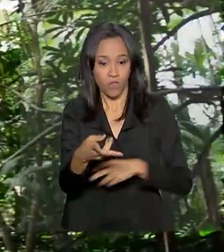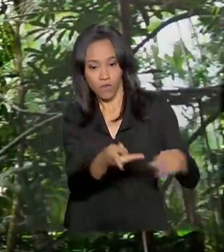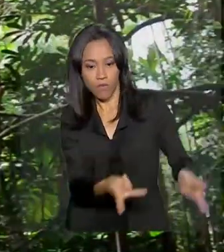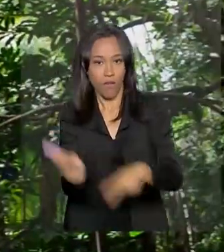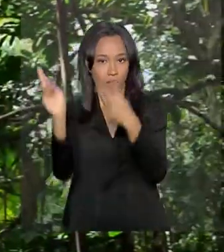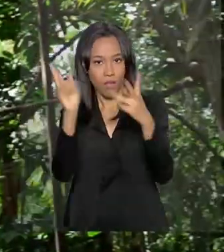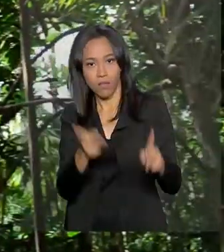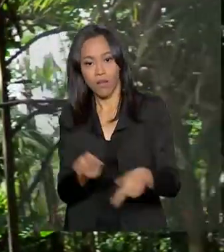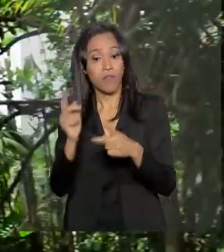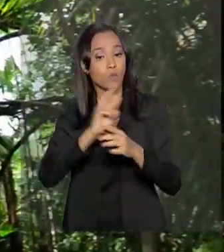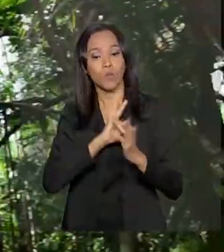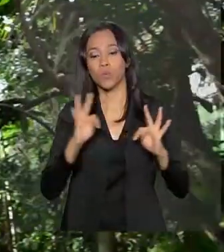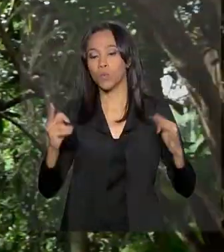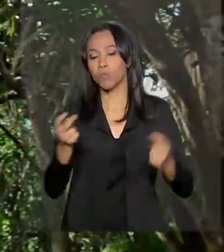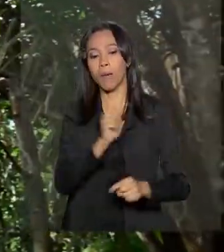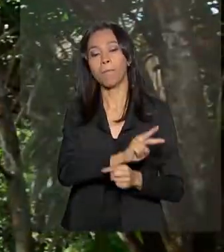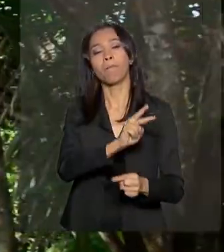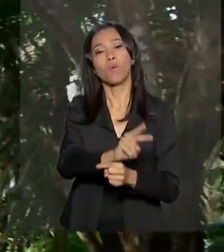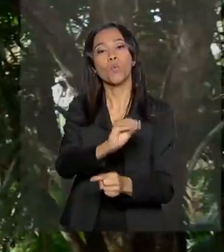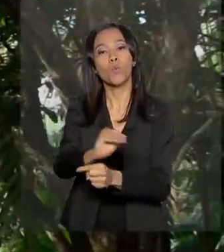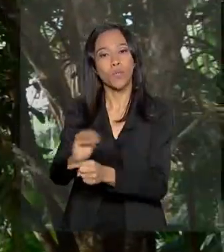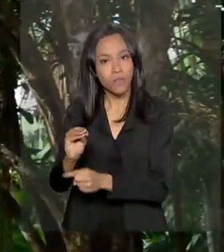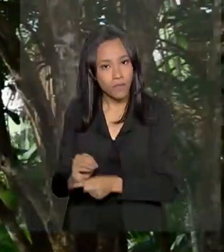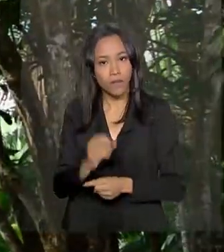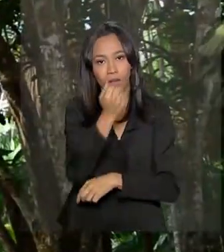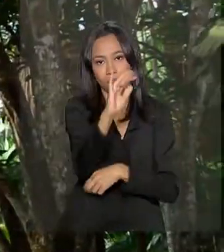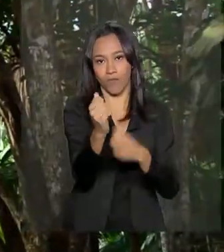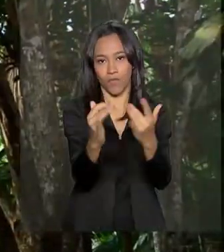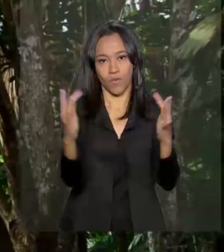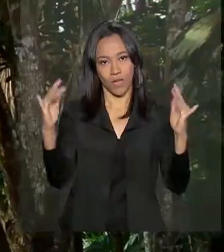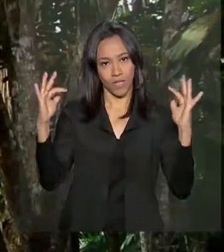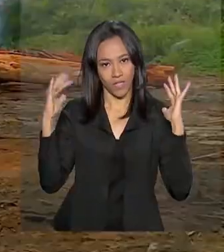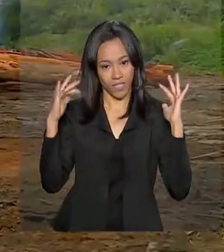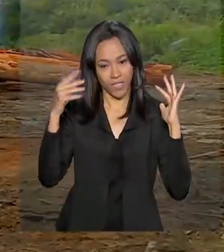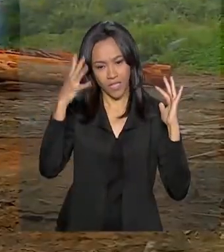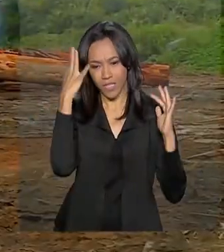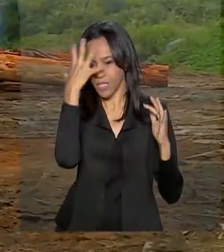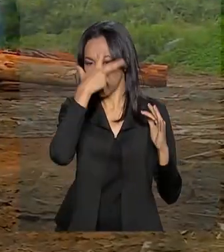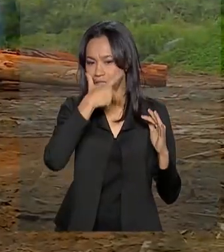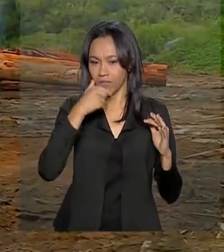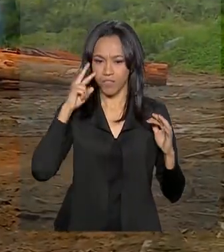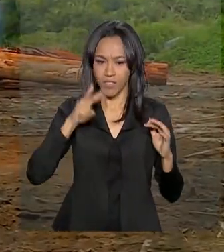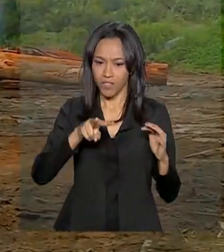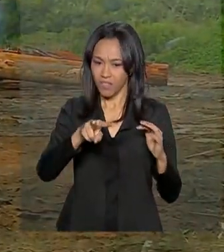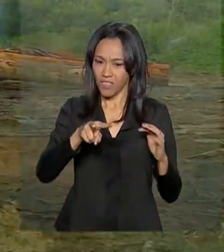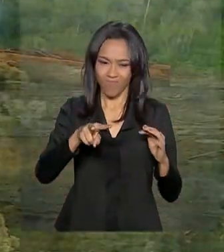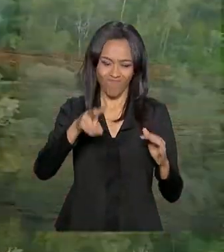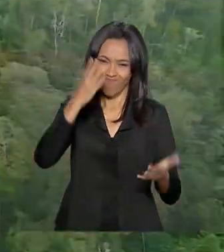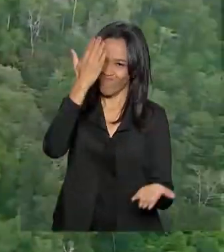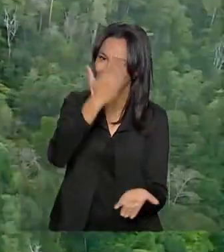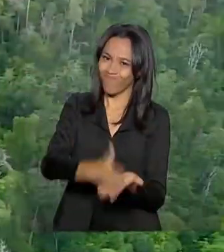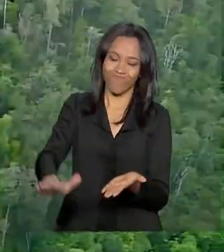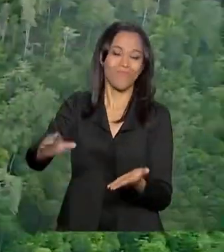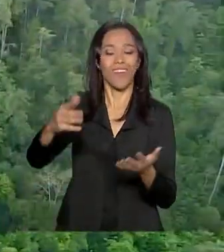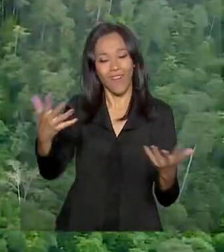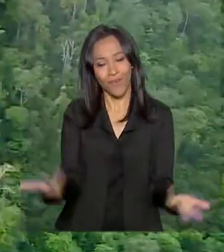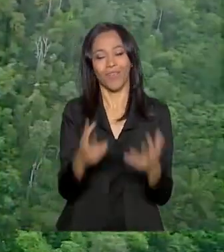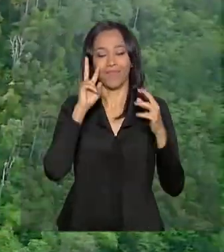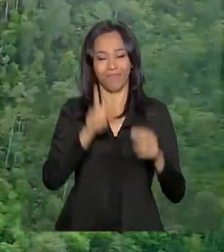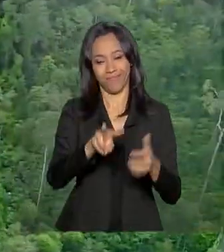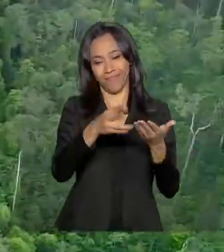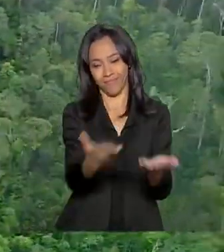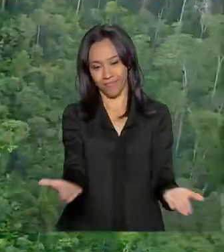tudo para ajudar a manter em pé a floresta e garantir que imagens como essa têm lugar ao verde da